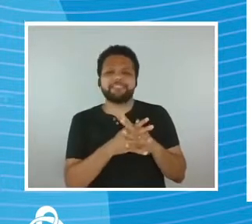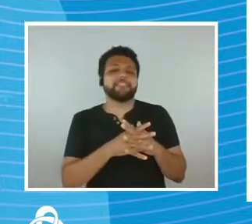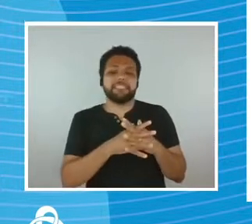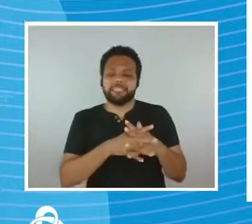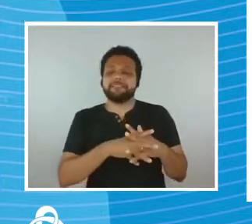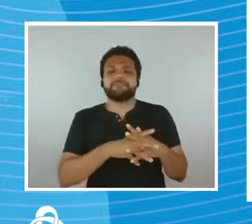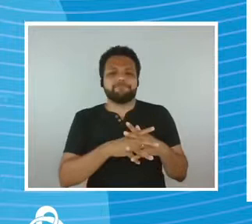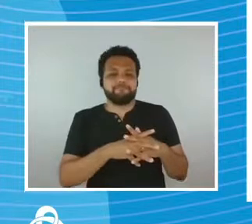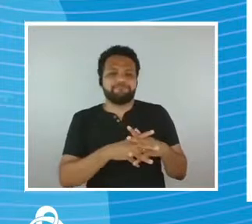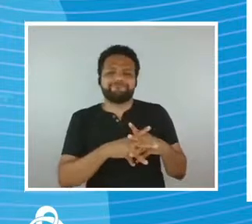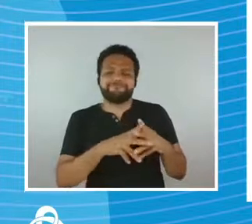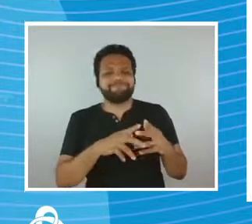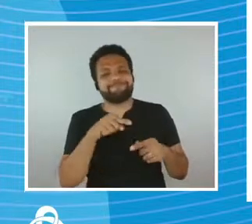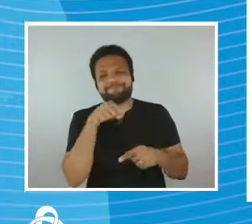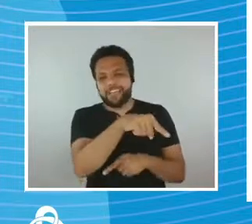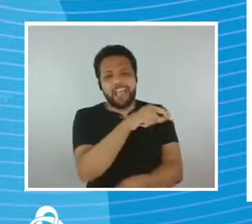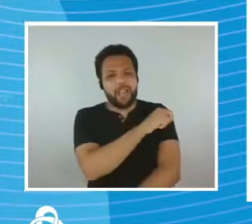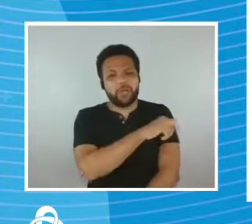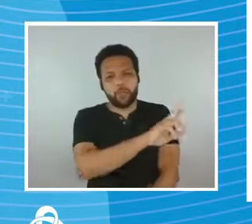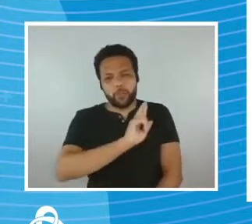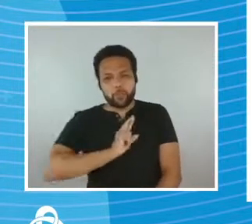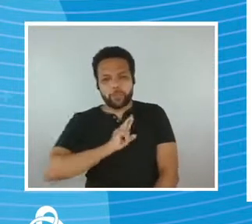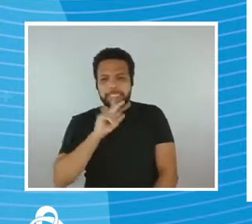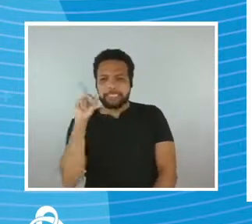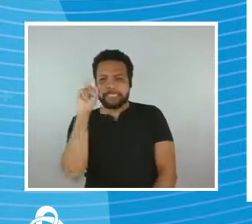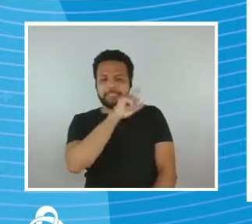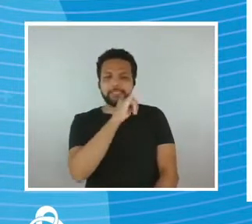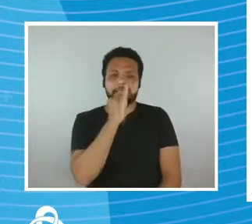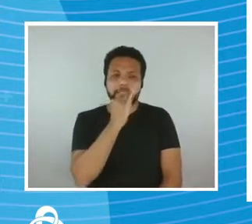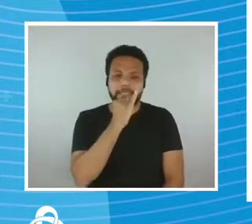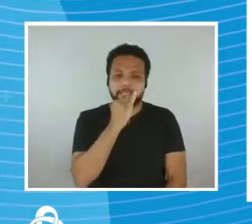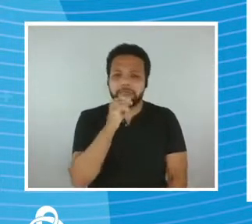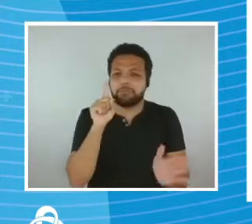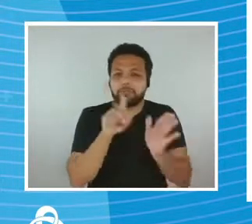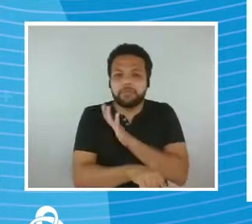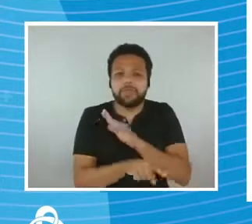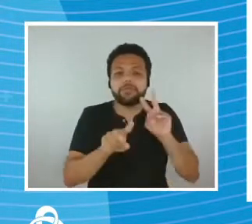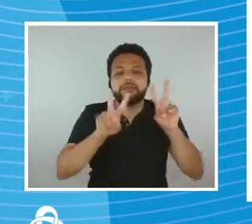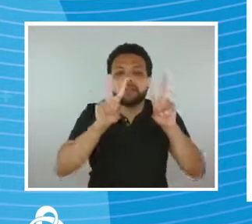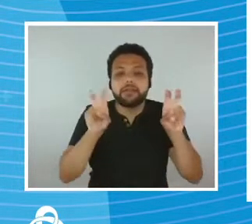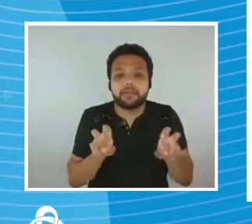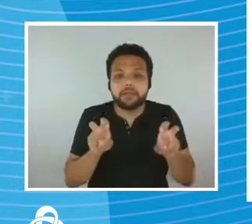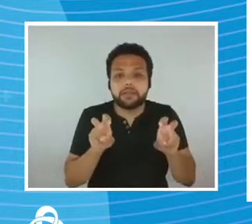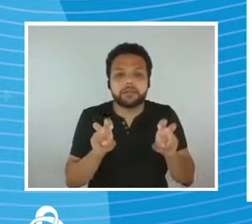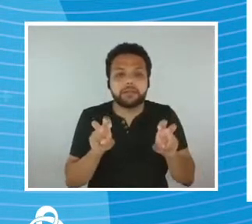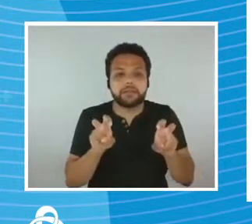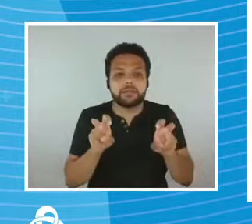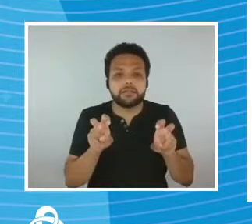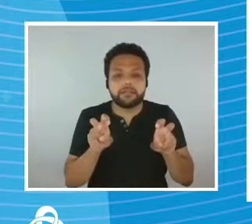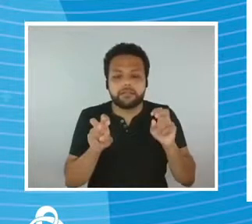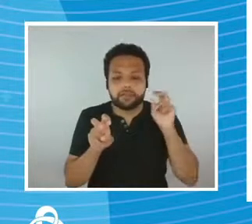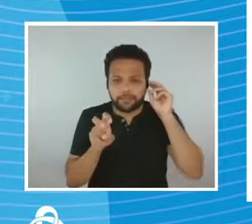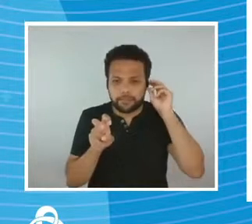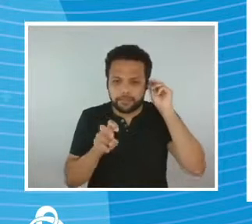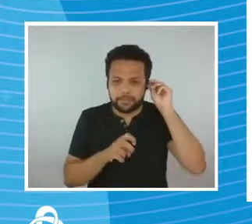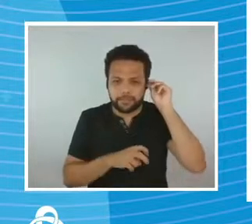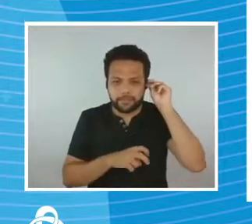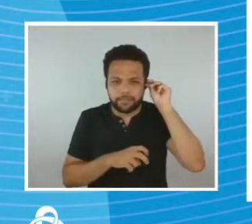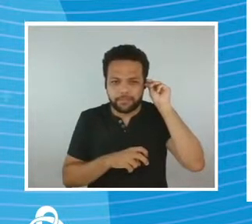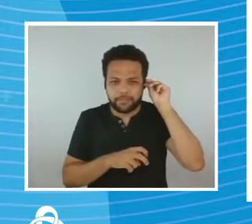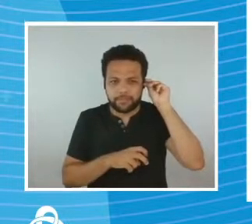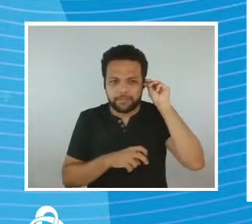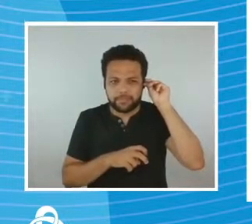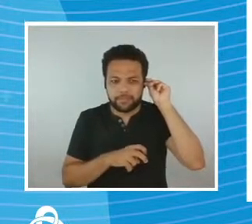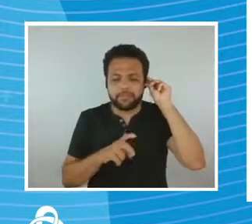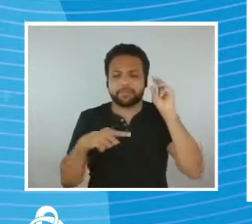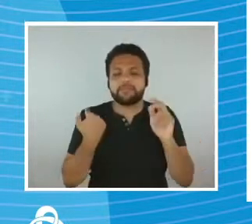a gente praticamente não mede nada, porque eu tenho aqui, por exemplo, uma pergunta feita sobre fatorar expressões algébricas. A professora Kátia sabe disso, a gente vai só